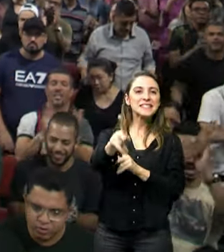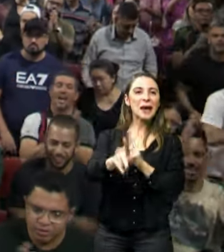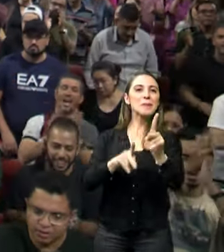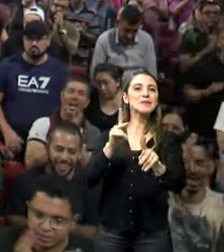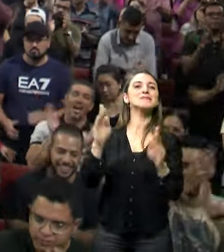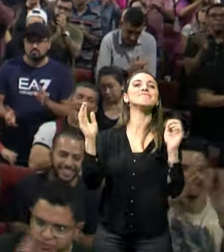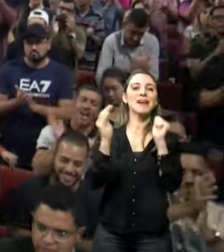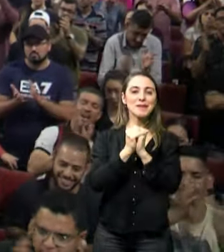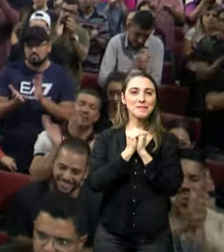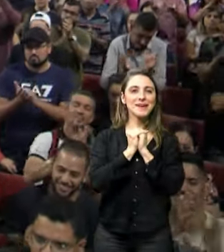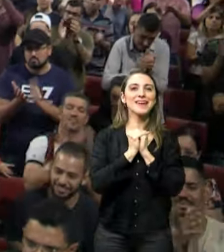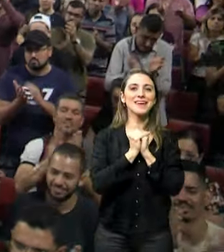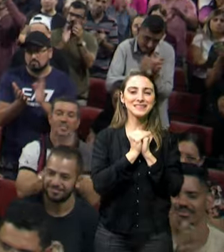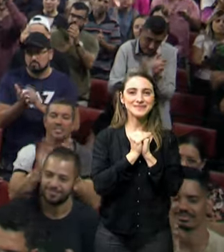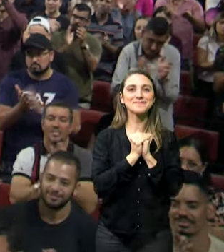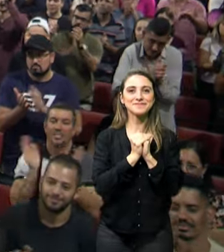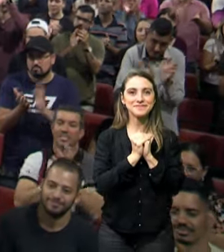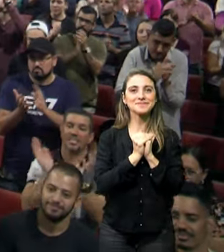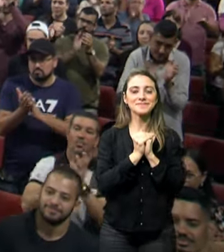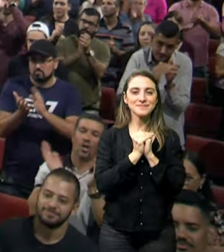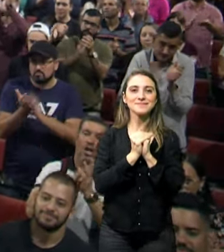amém!